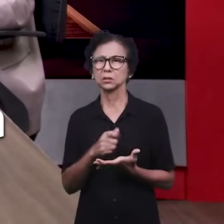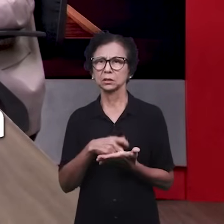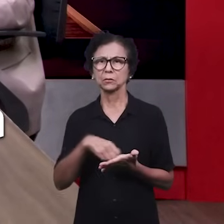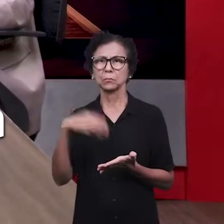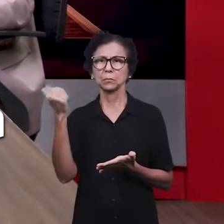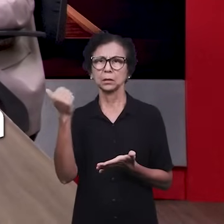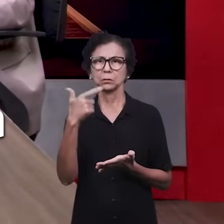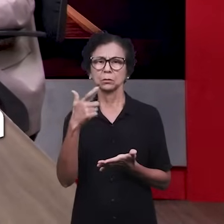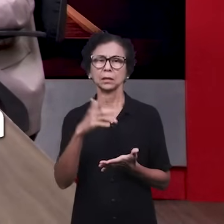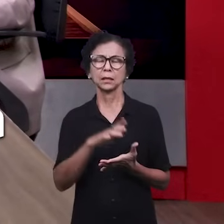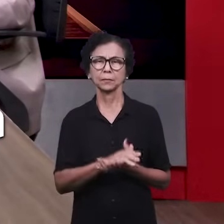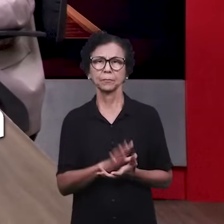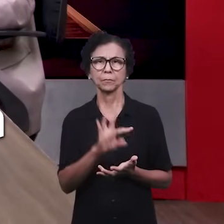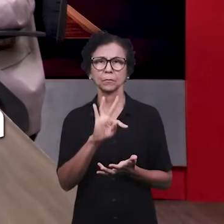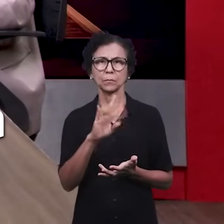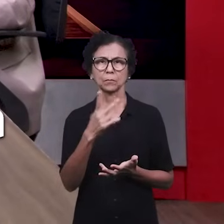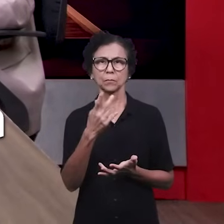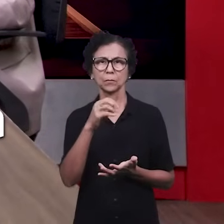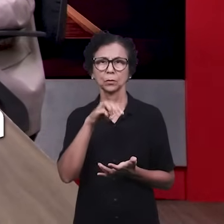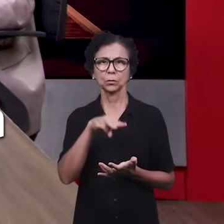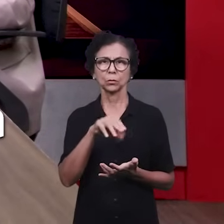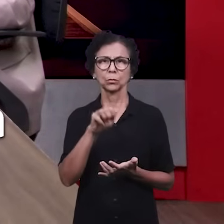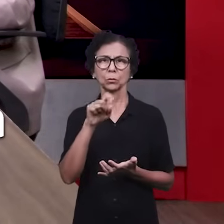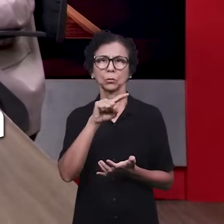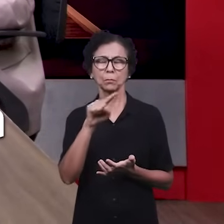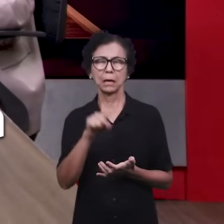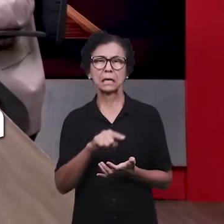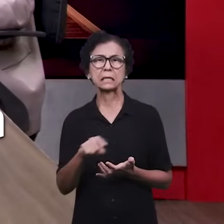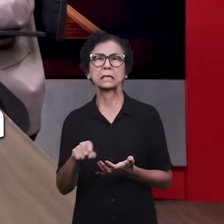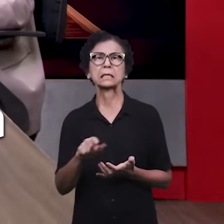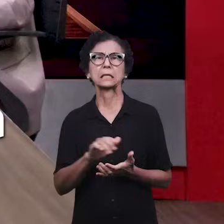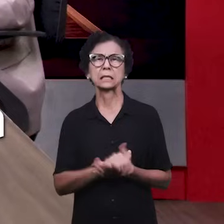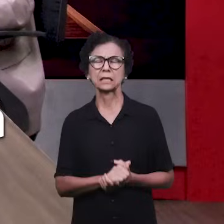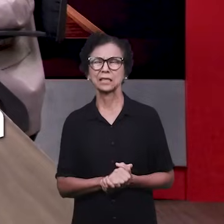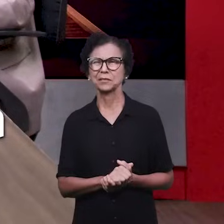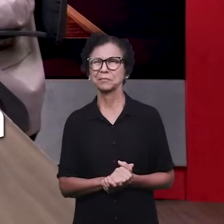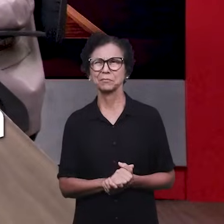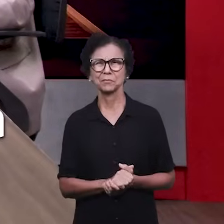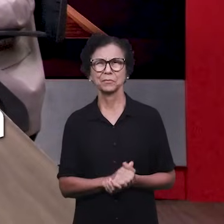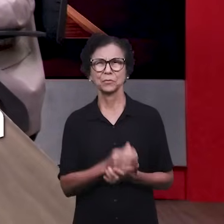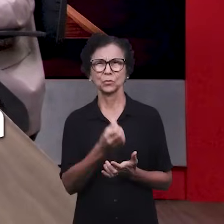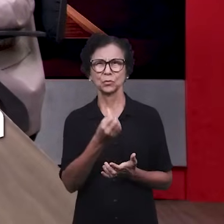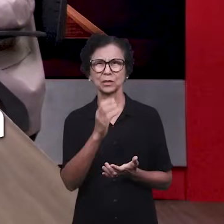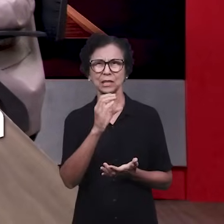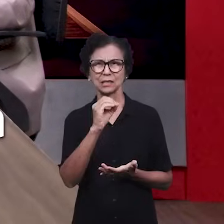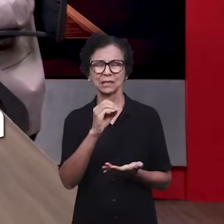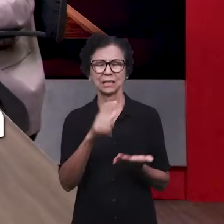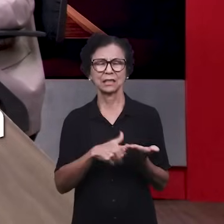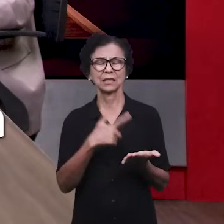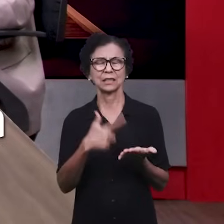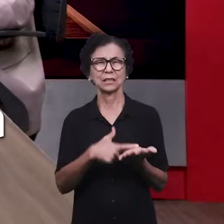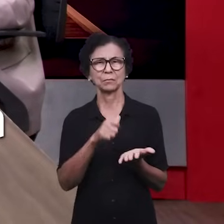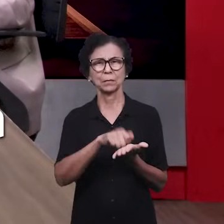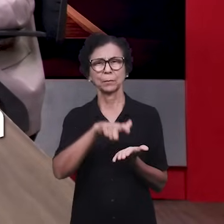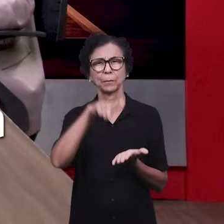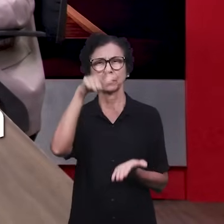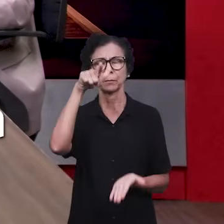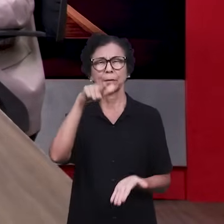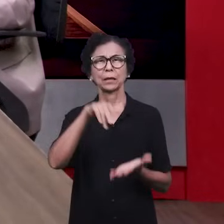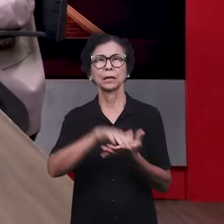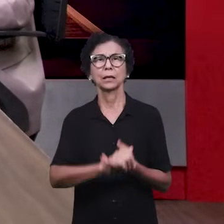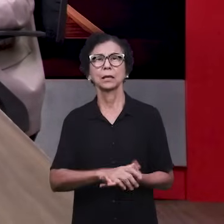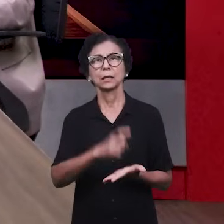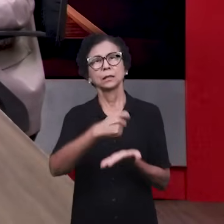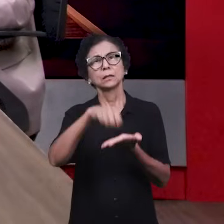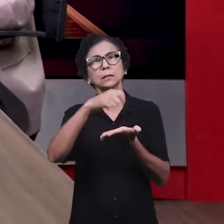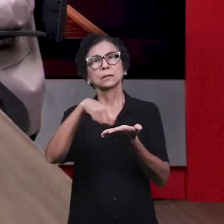mas eu acho que escreveu. Acho que tem mais literatura, né? Aquela Suma de Tomás de Aquino deu mais de 60 volumes, né? O negócio era muita coisa, ele escreveu